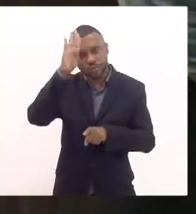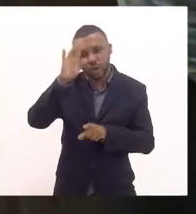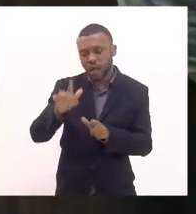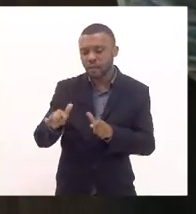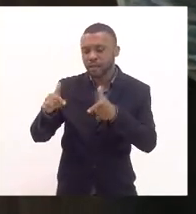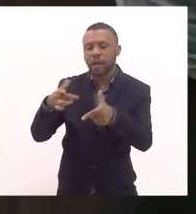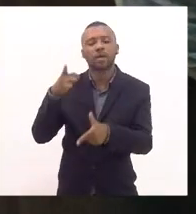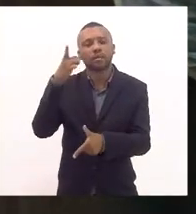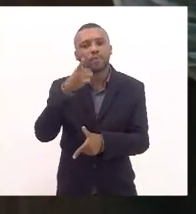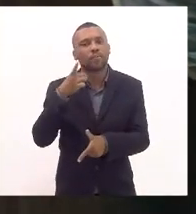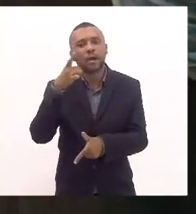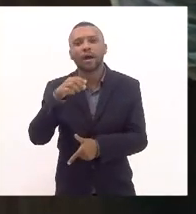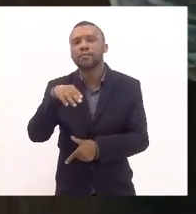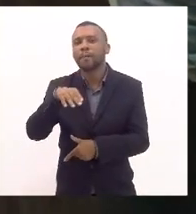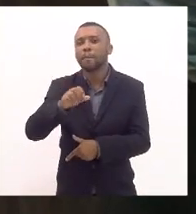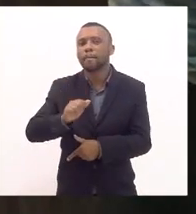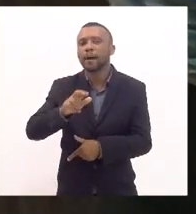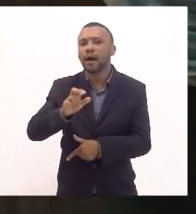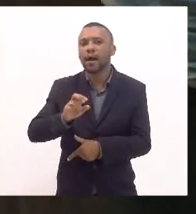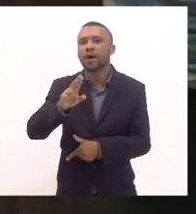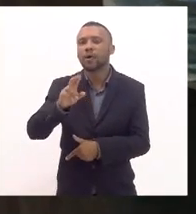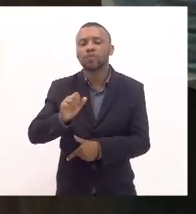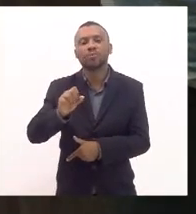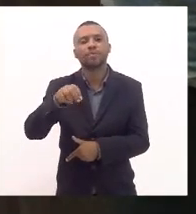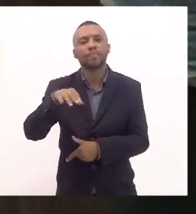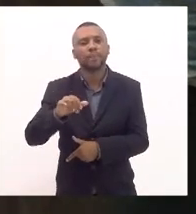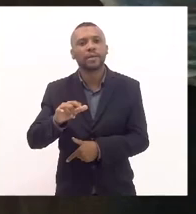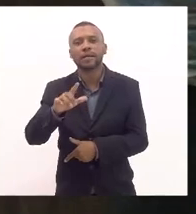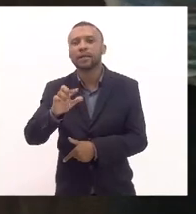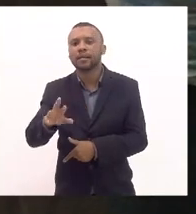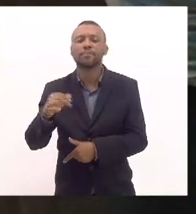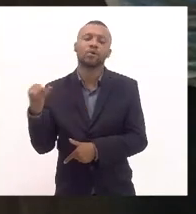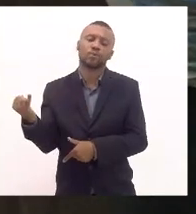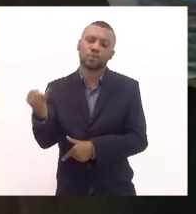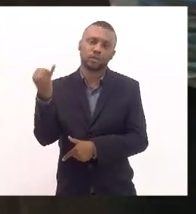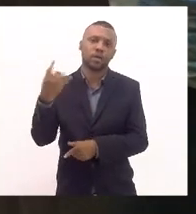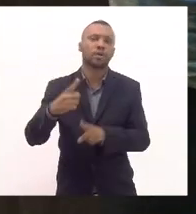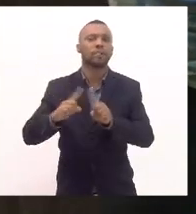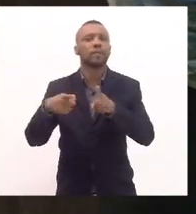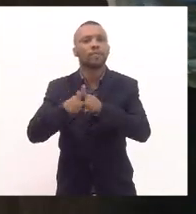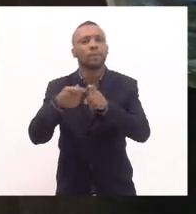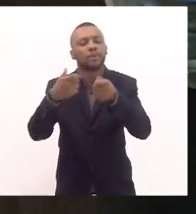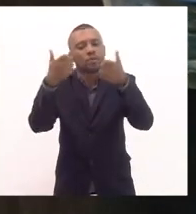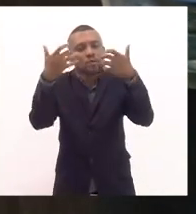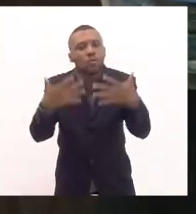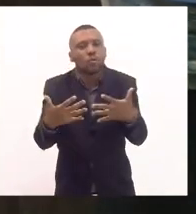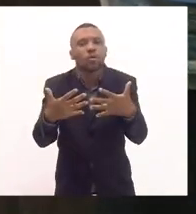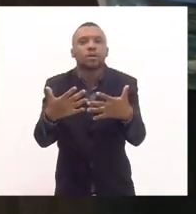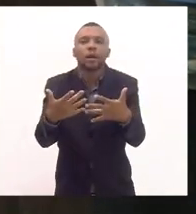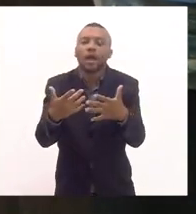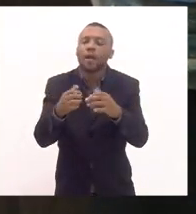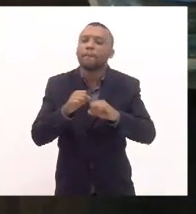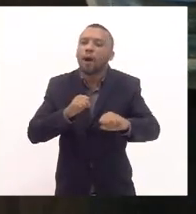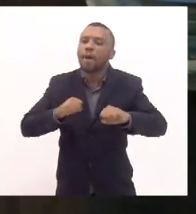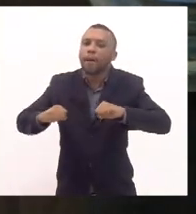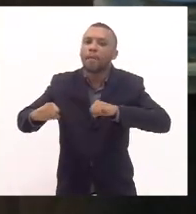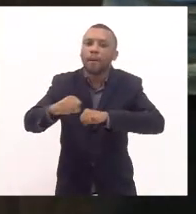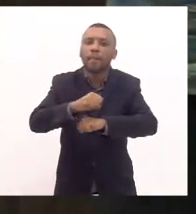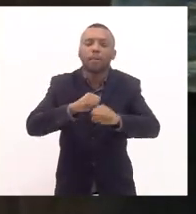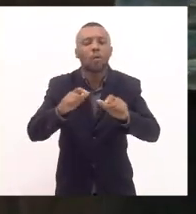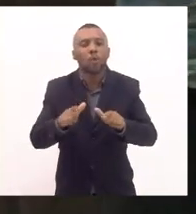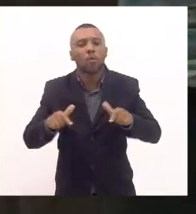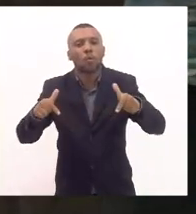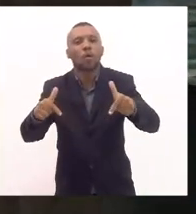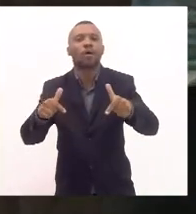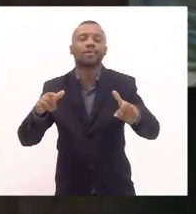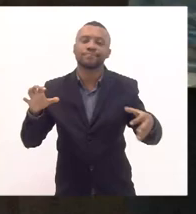do deputado Max Miller foi de extrema importância mas também tem que registrar por um dever de verdade todas as